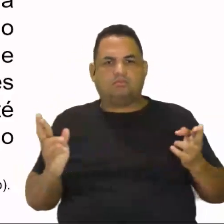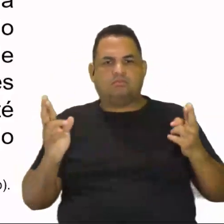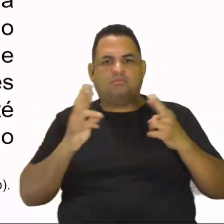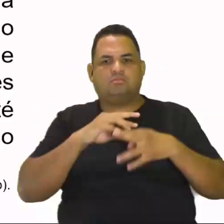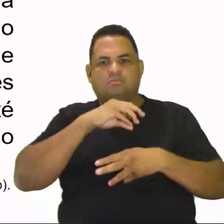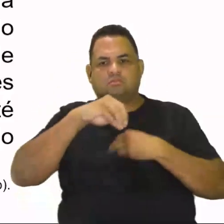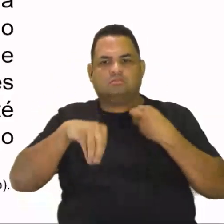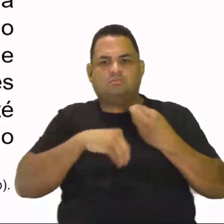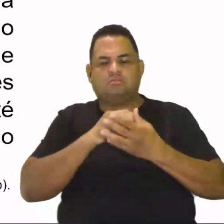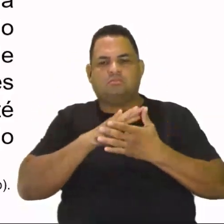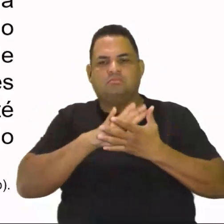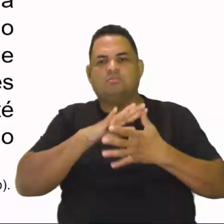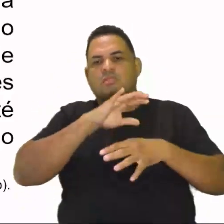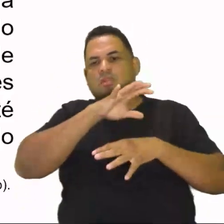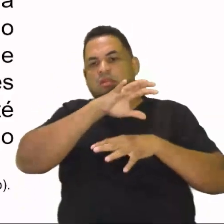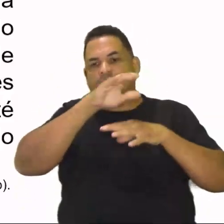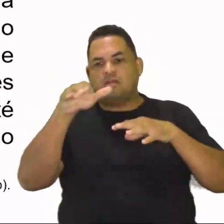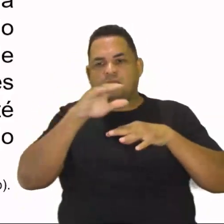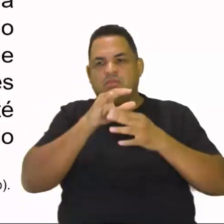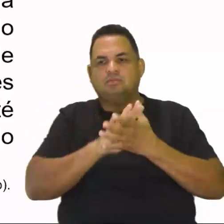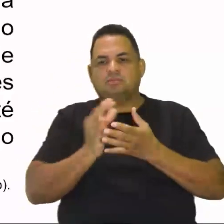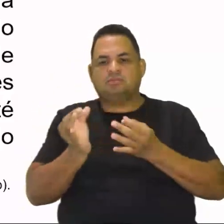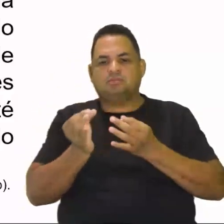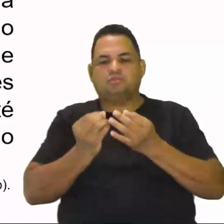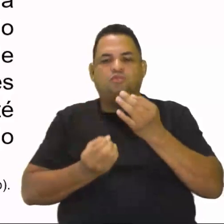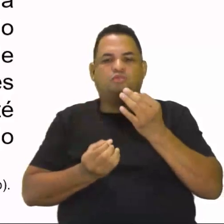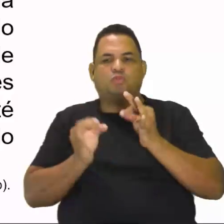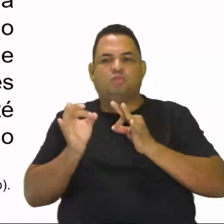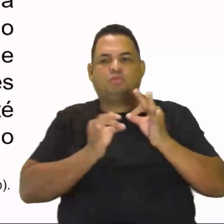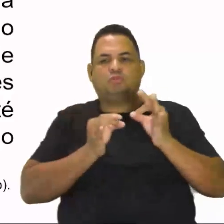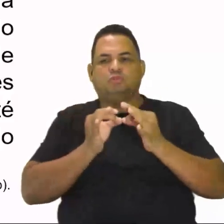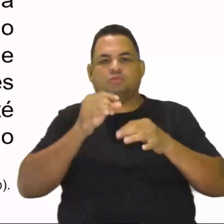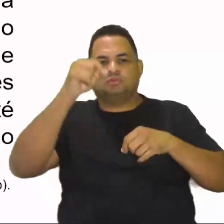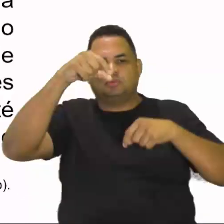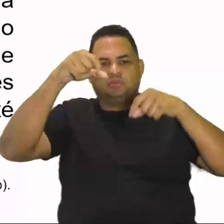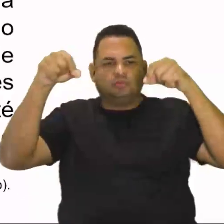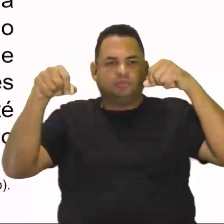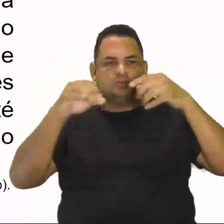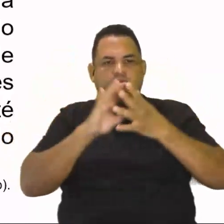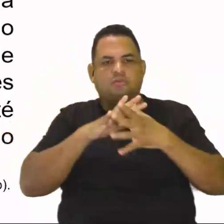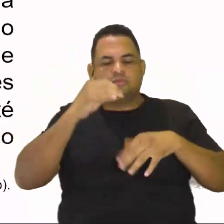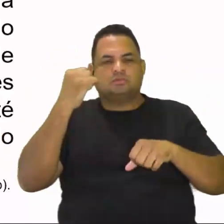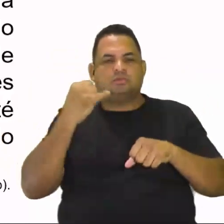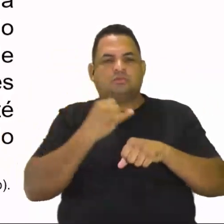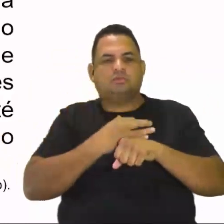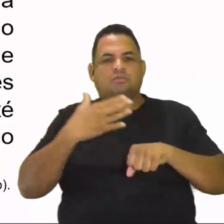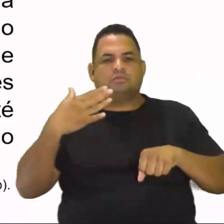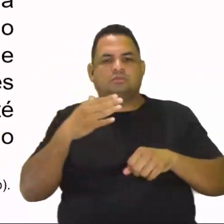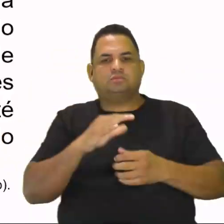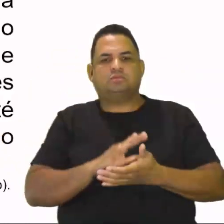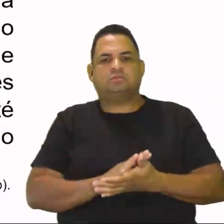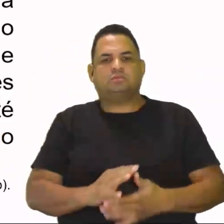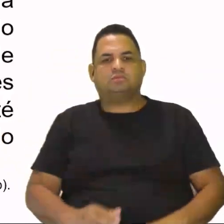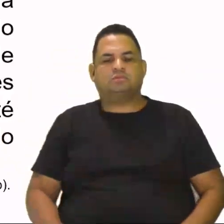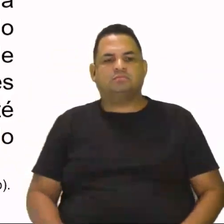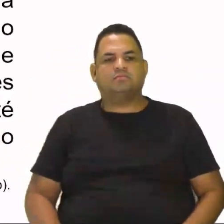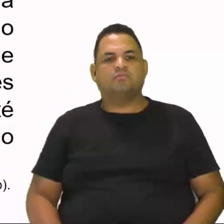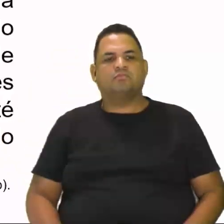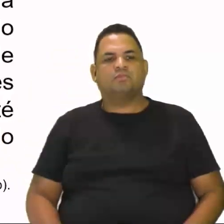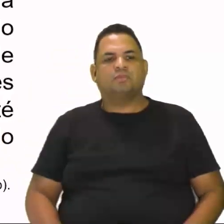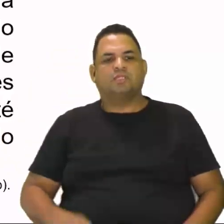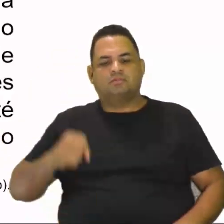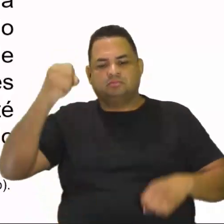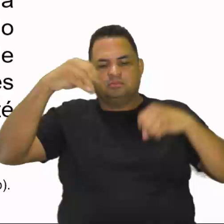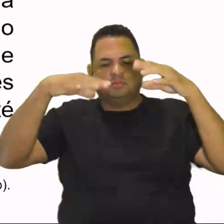com compostos dessa camada, formam gotículas de chuva ácida e partículas de aerosóis.